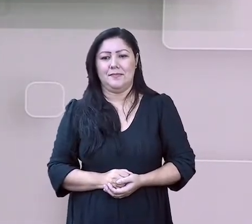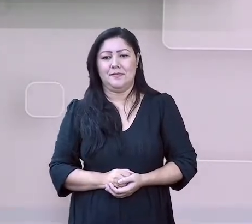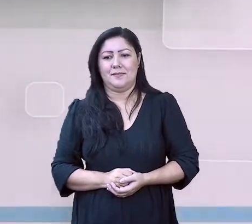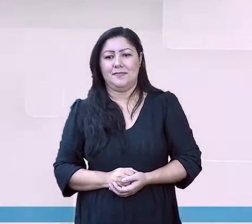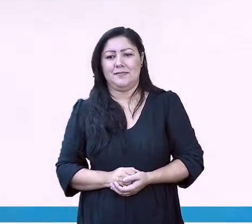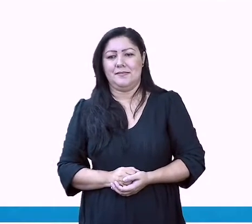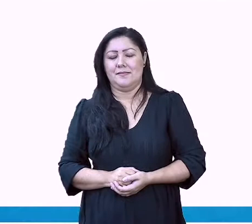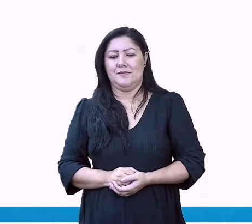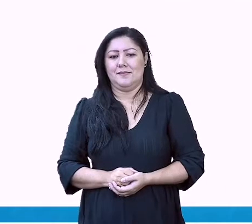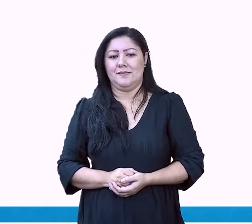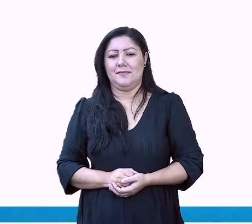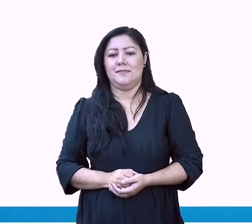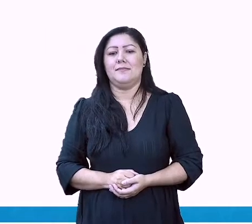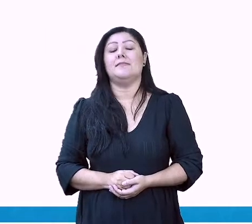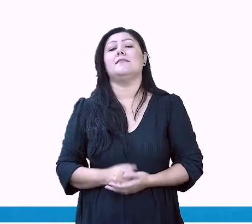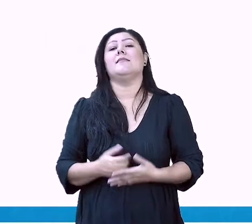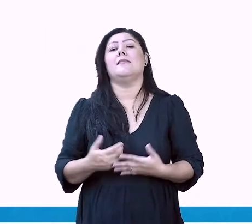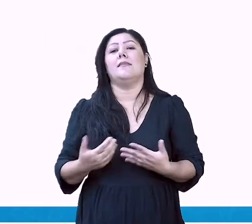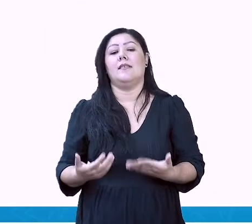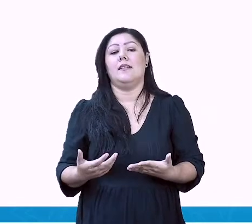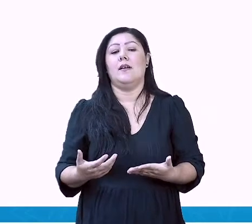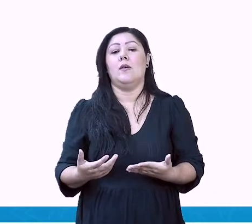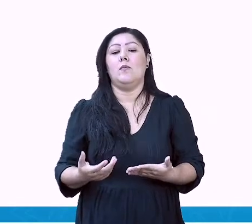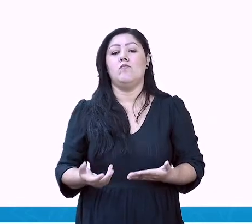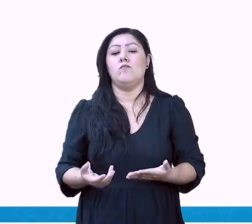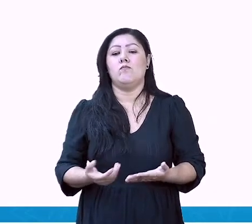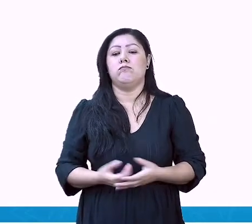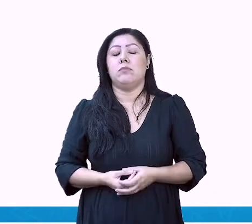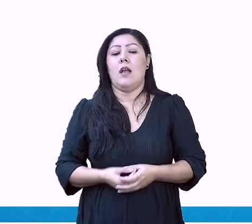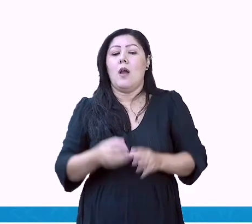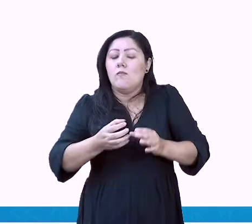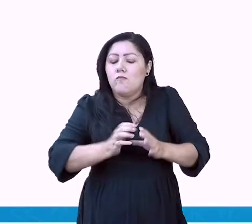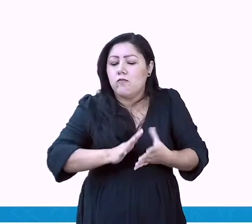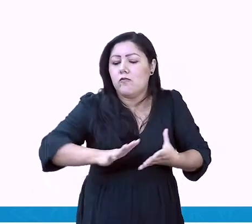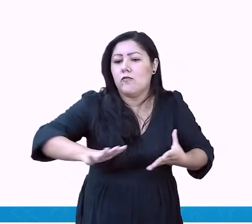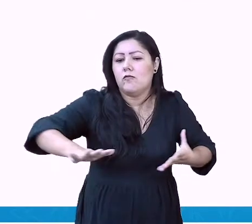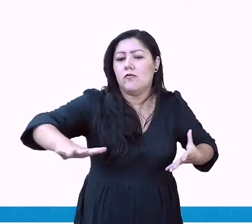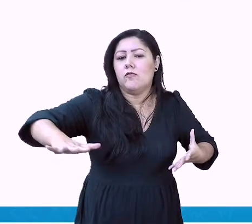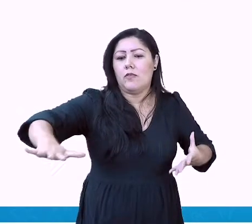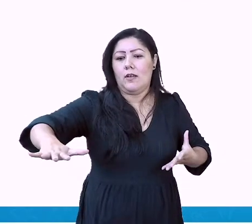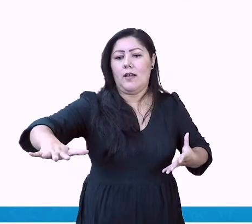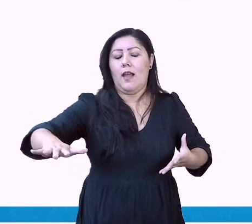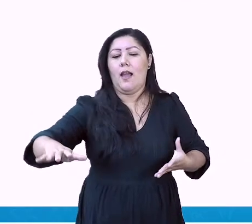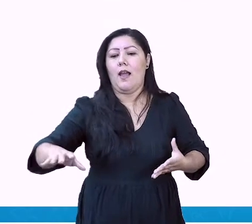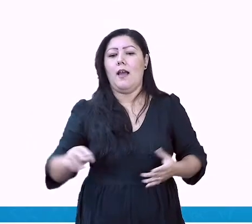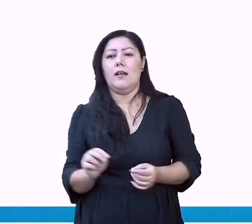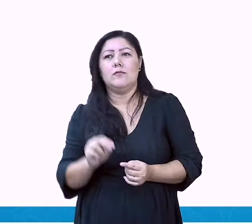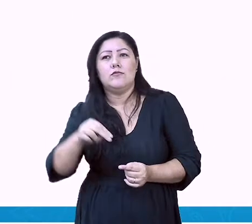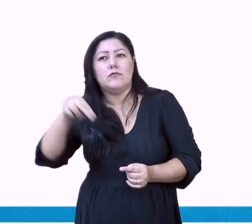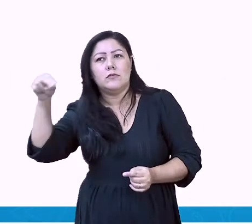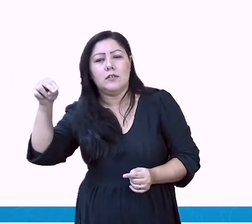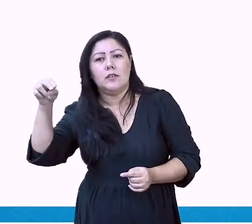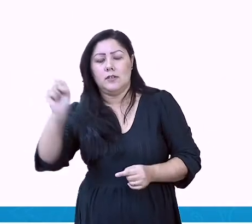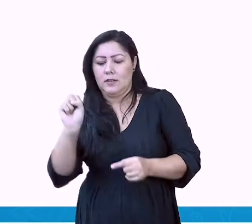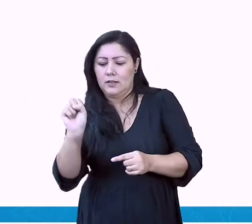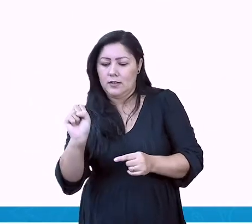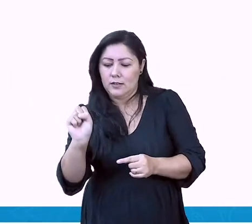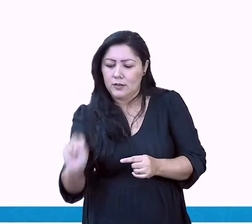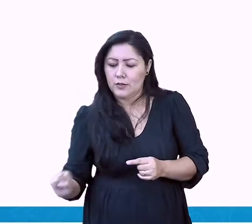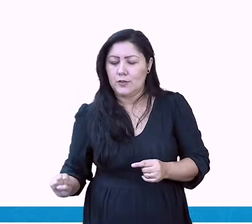Daí estende-se de forma contínua para os estados das regiões Nordeste e Sudeste, atingindo